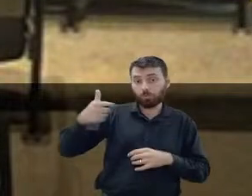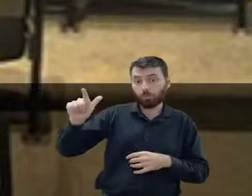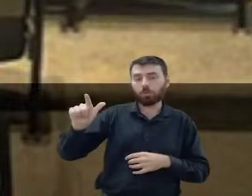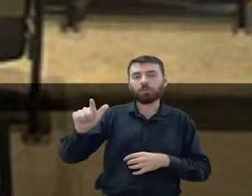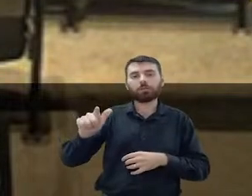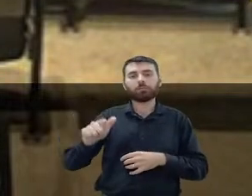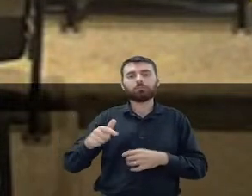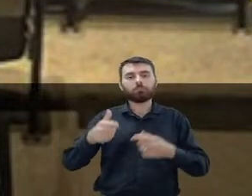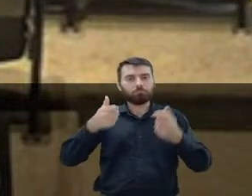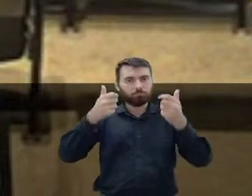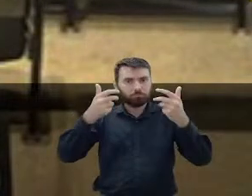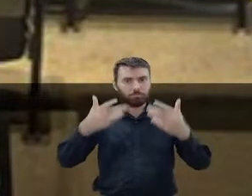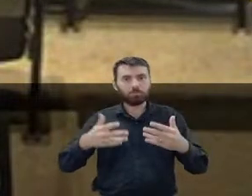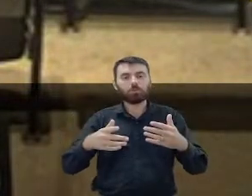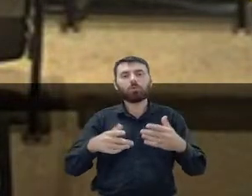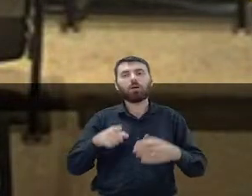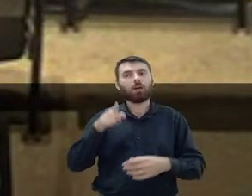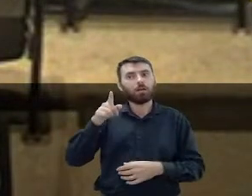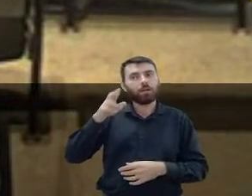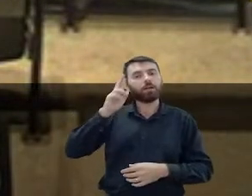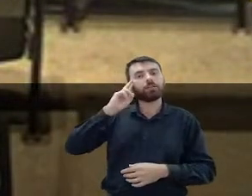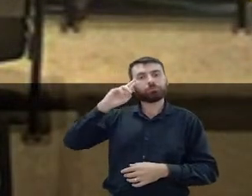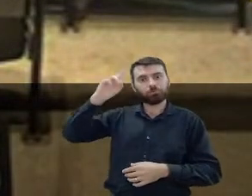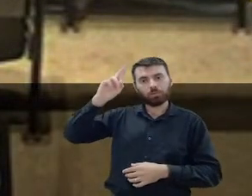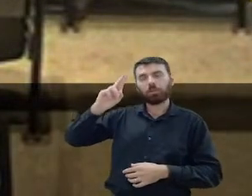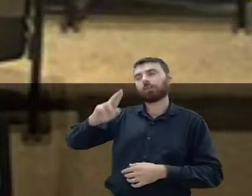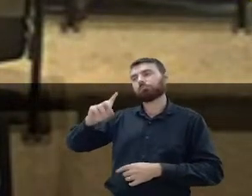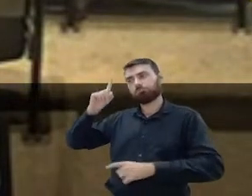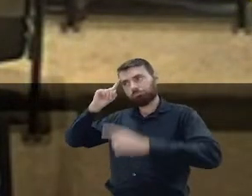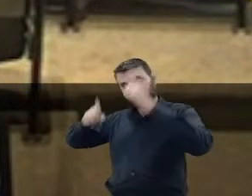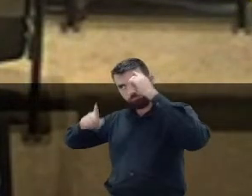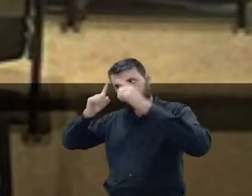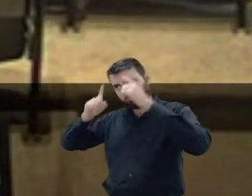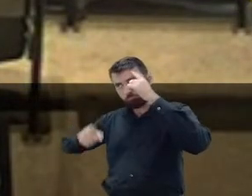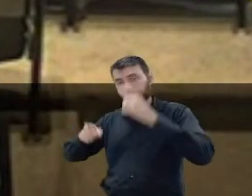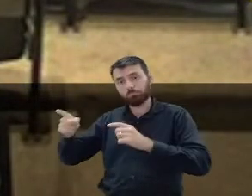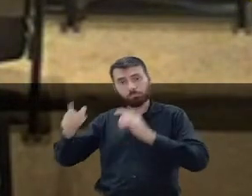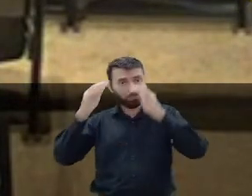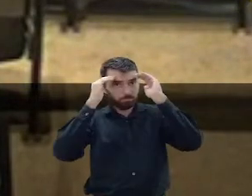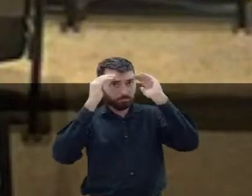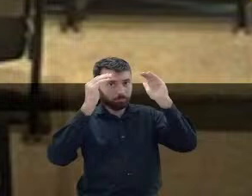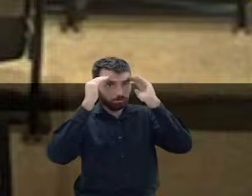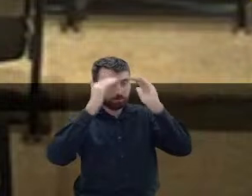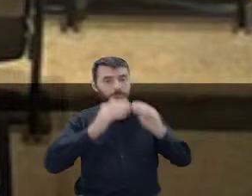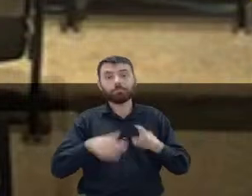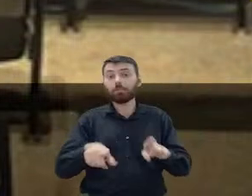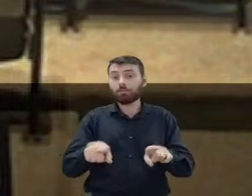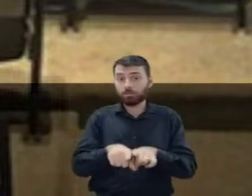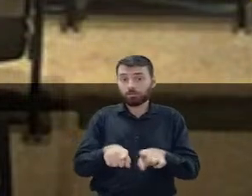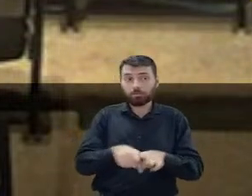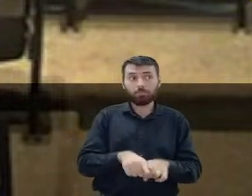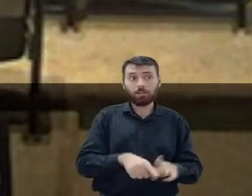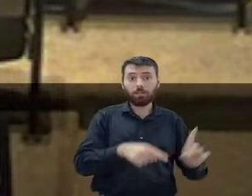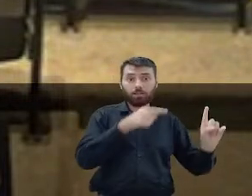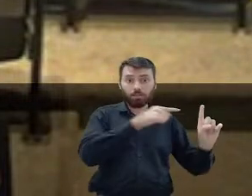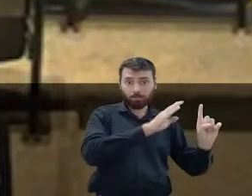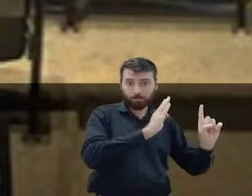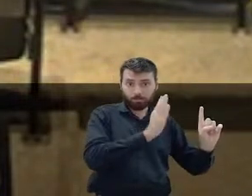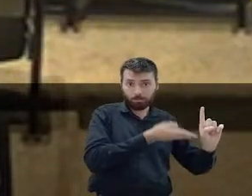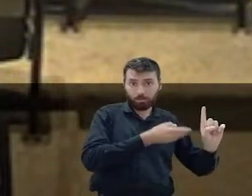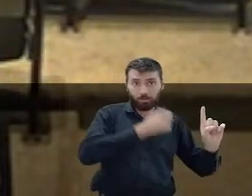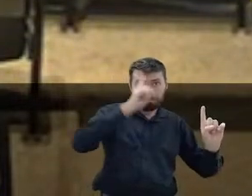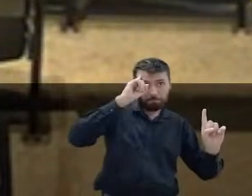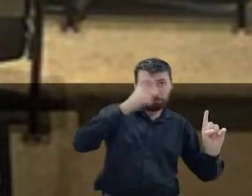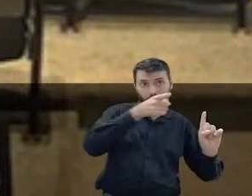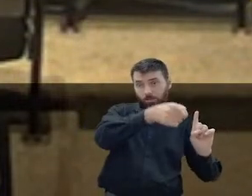que era ela quem dava as ordens de trabalho para o operário. Inclusive, fez pagamentos a mando do réu André, sem qualquer